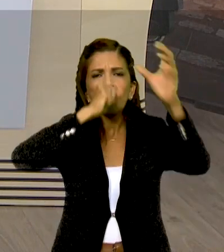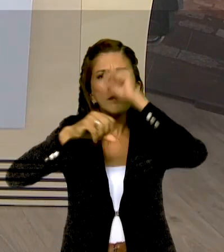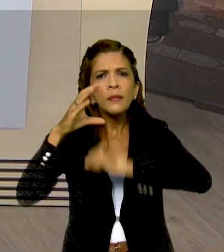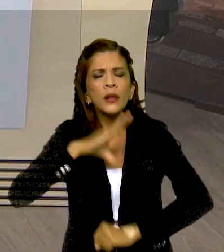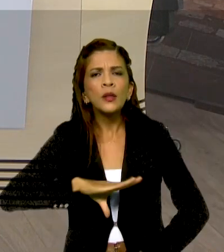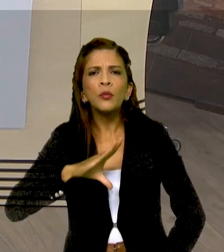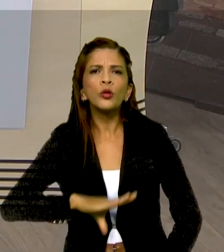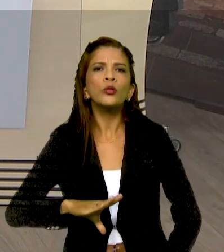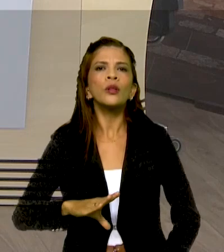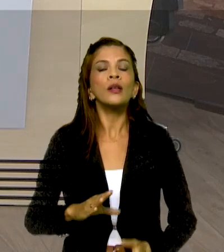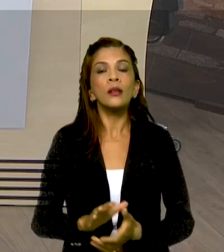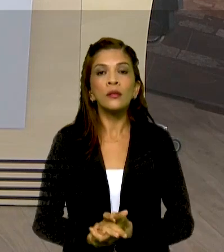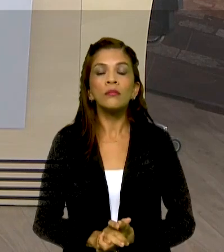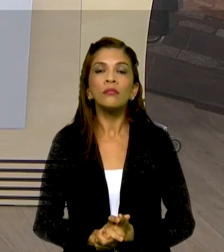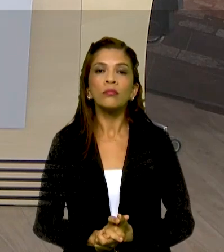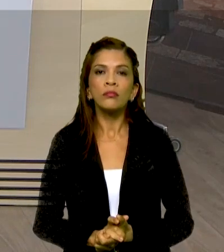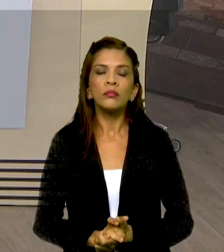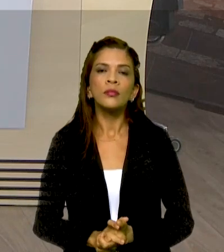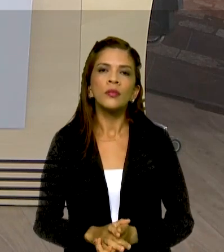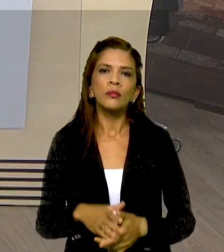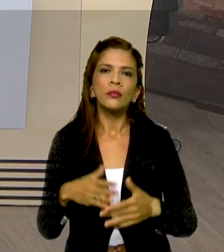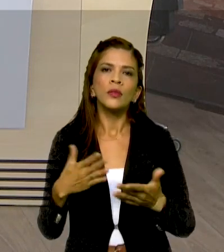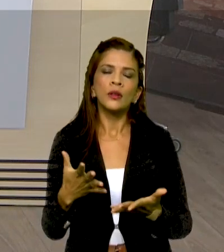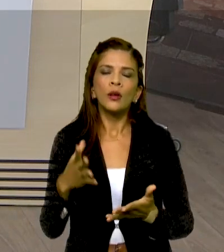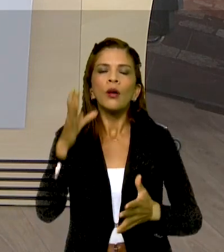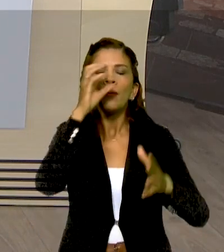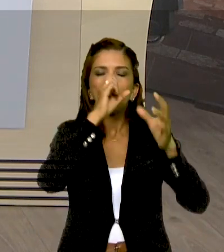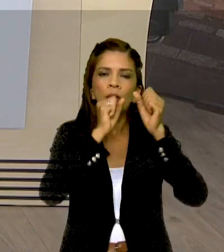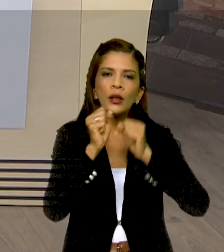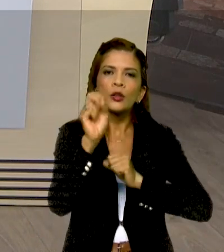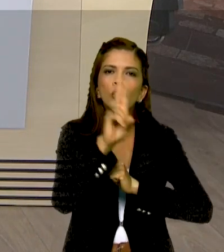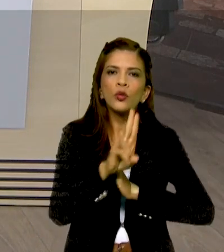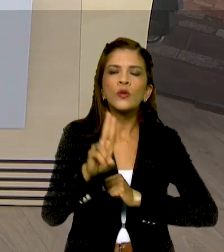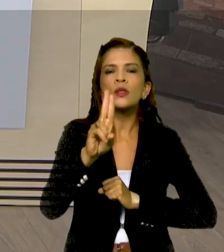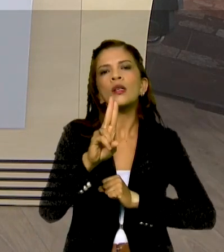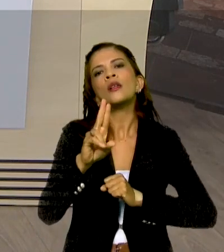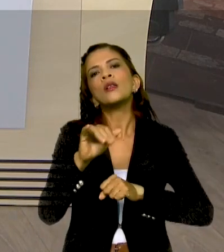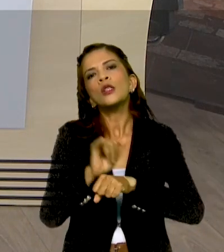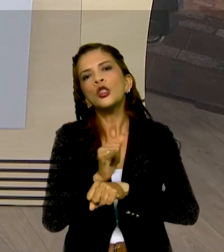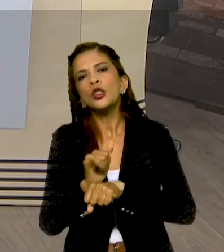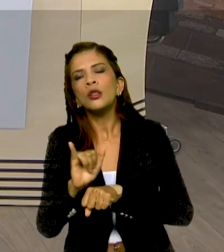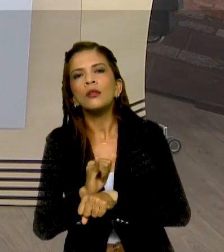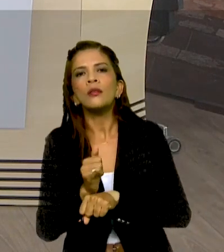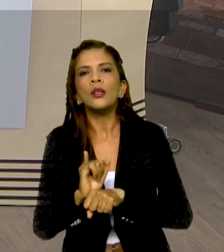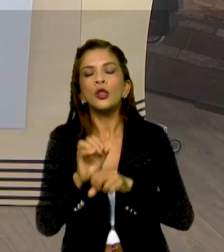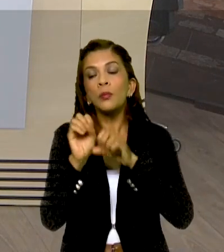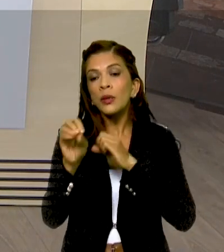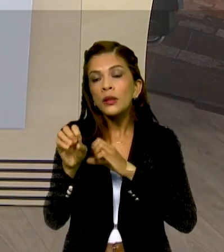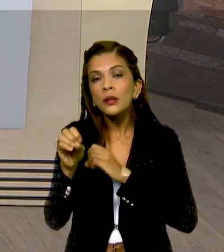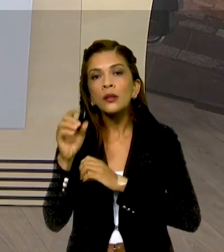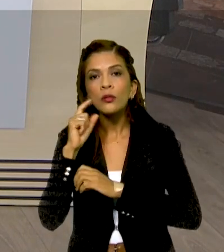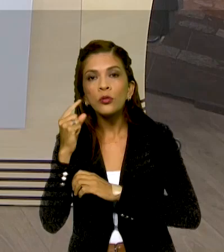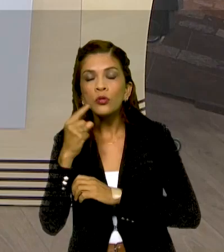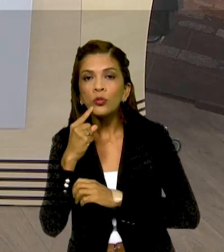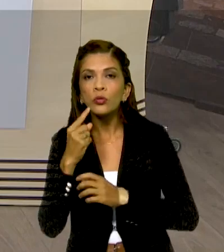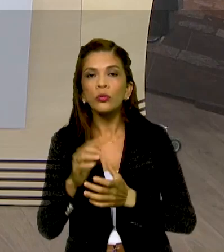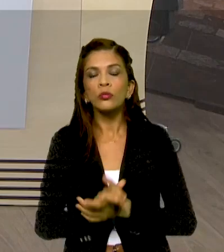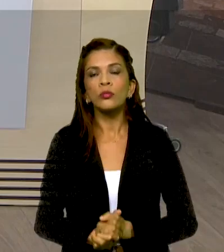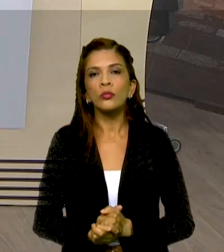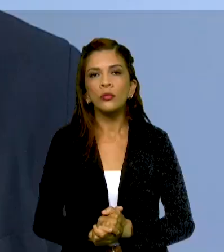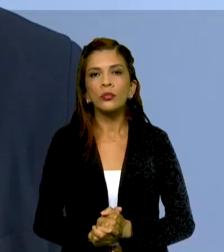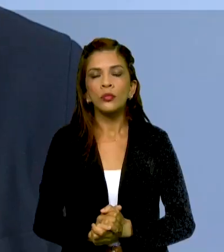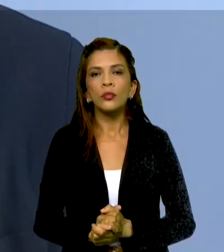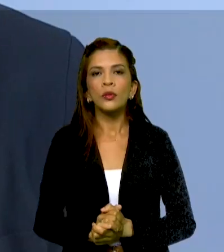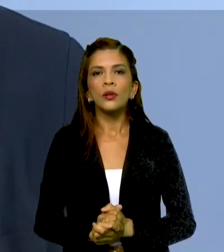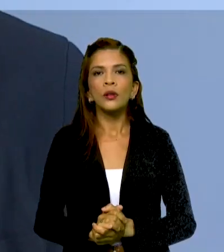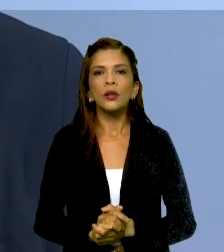componentes curriculares podem ser ensinados de forma muito mais acessível e muito mais objetiva. Porque da forma que você aprende português, da mesma forma